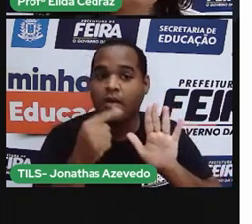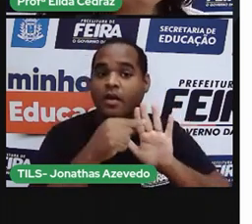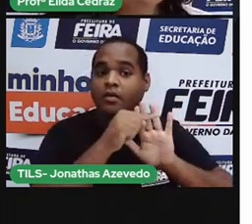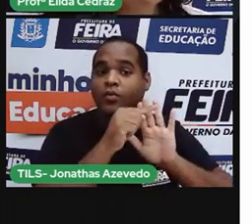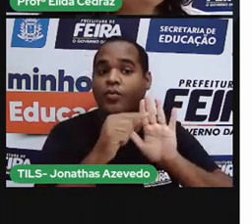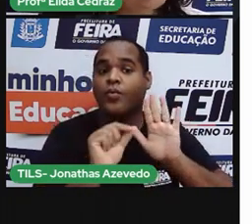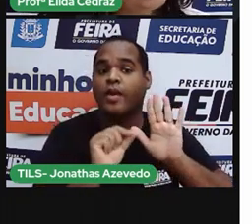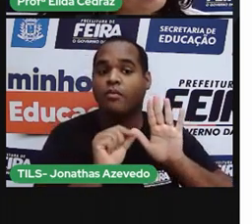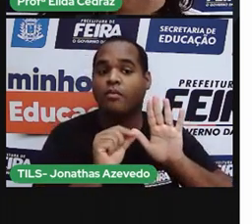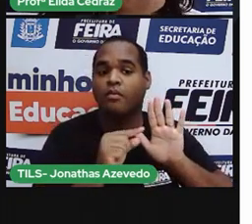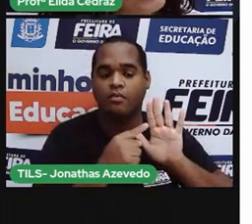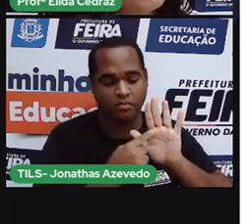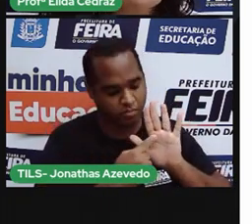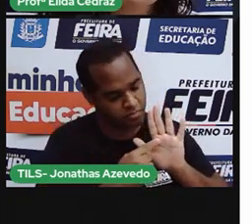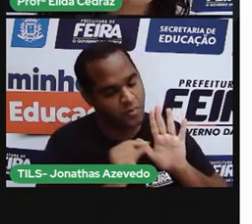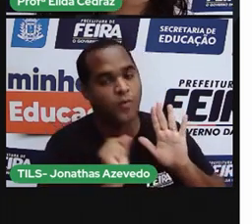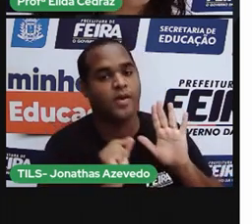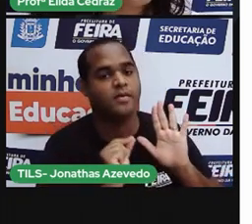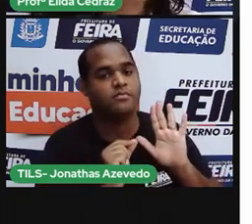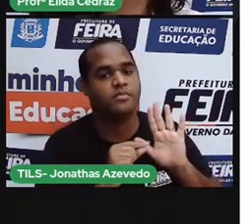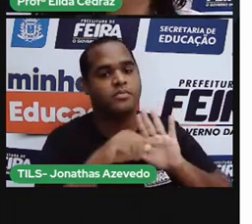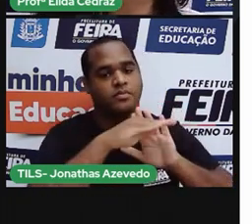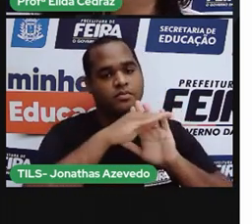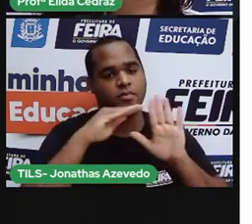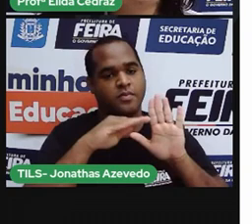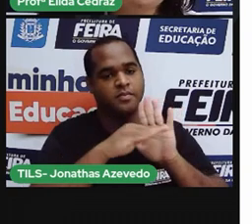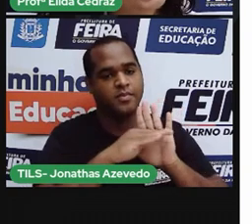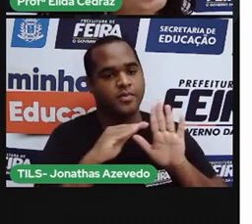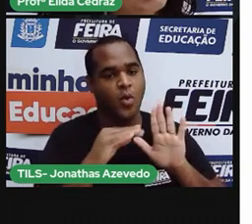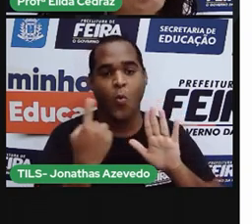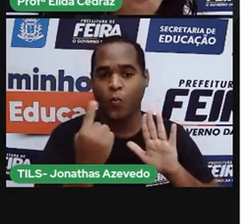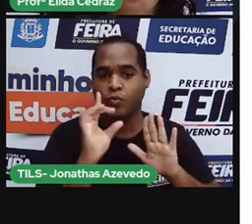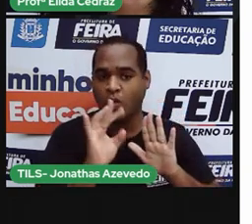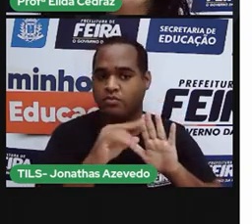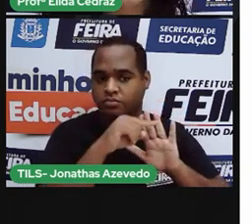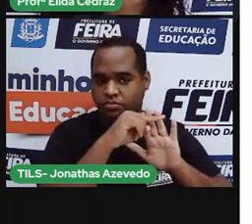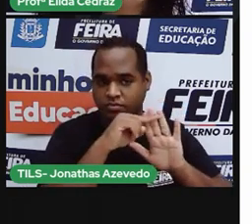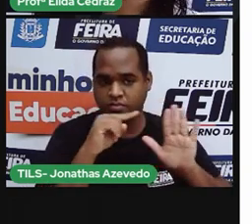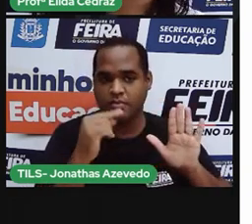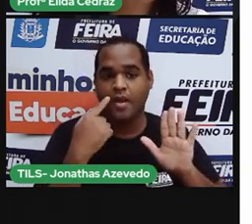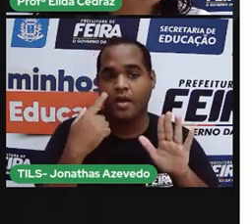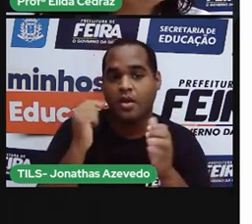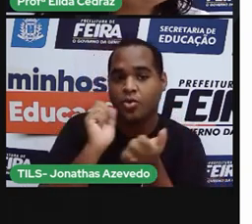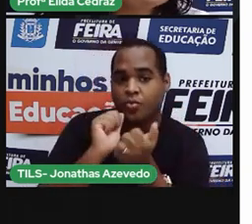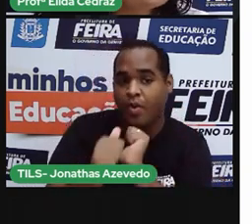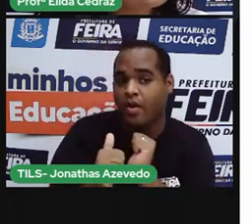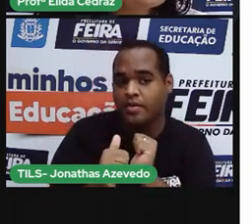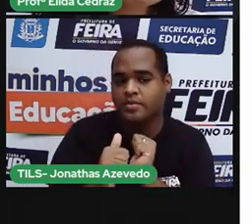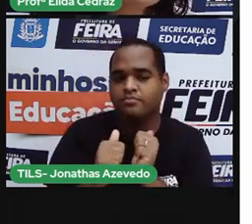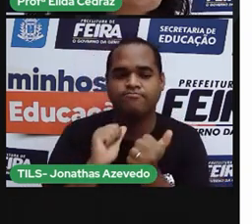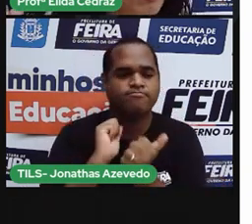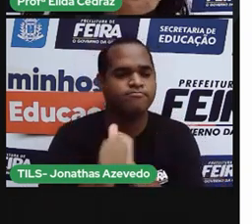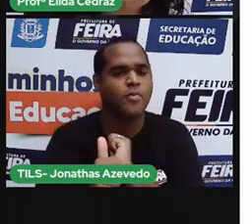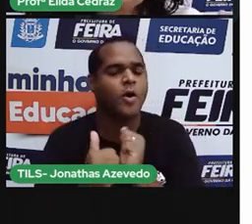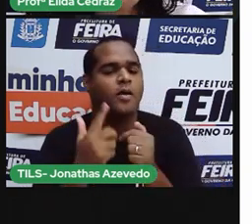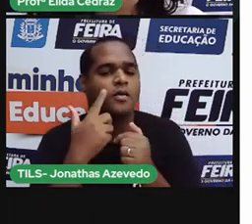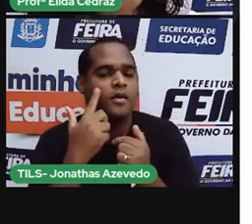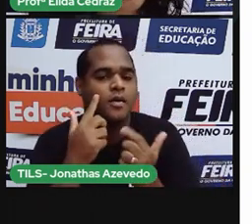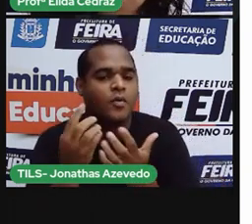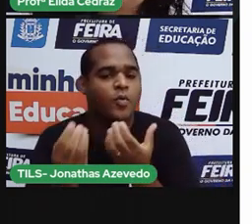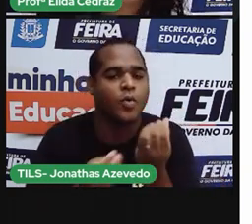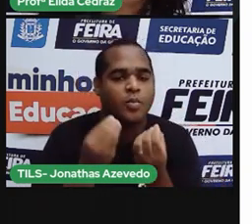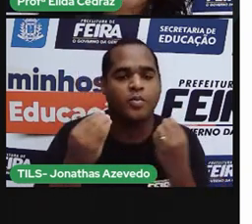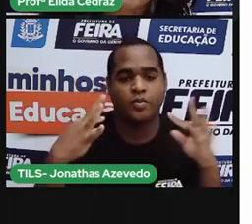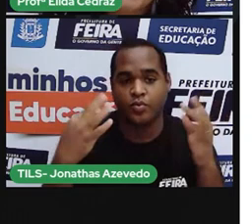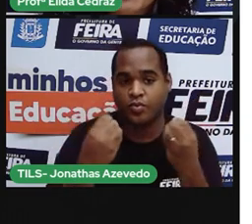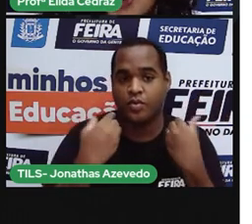que a educação física, a prática de esporte, todas essas coisas que movimentam o